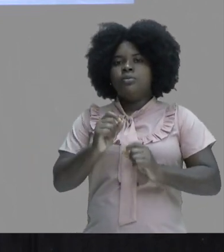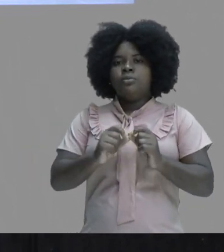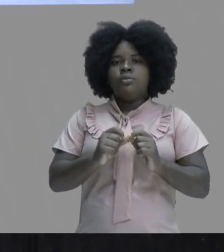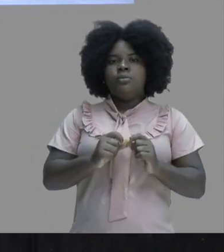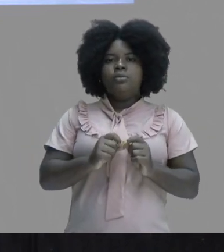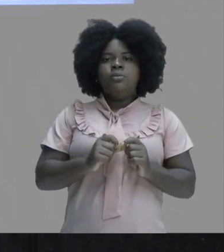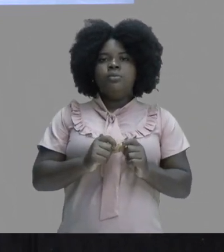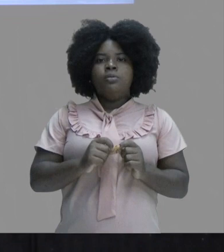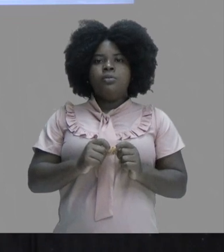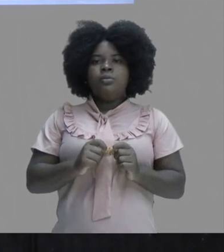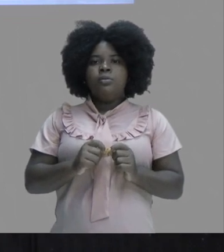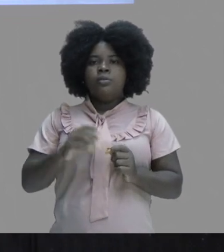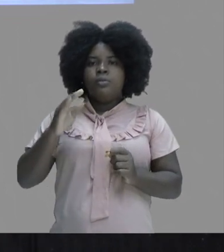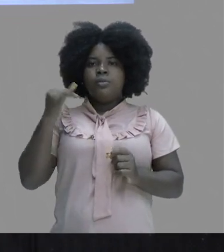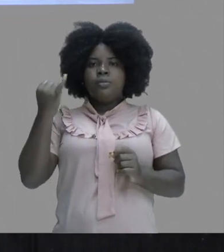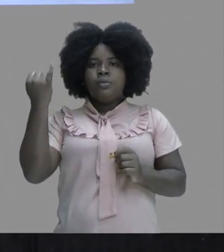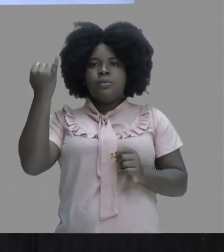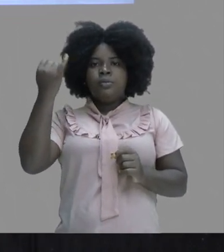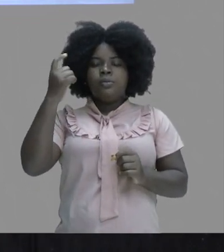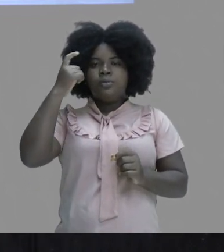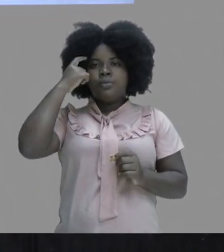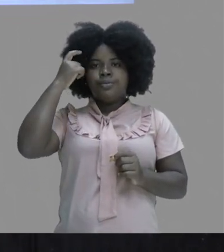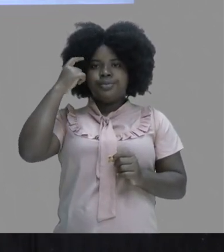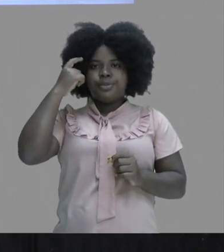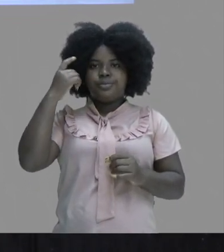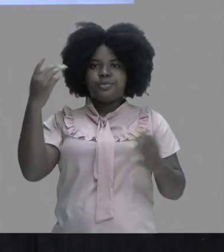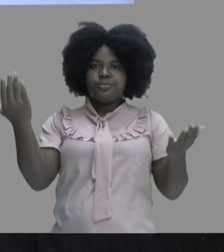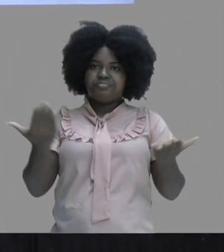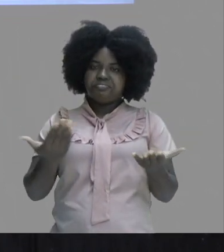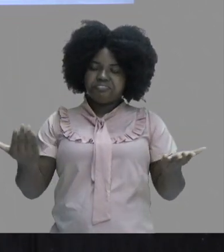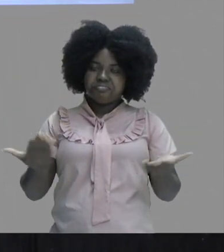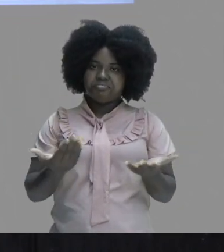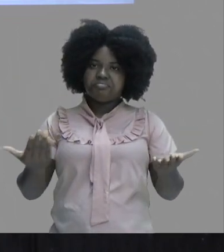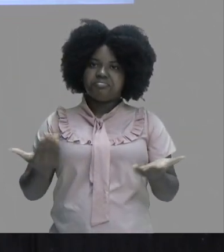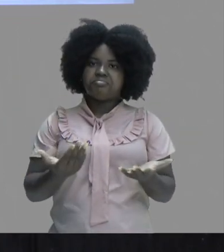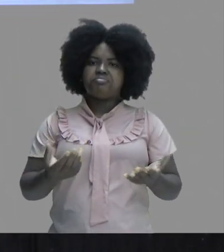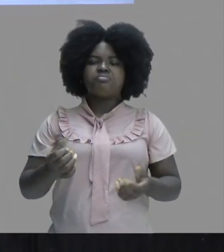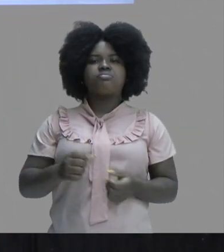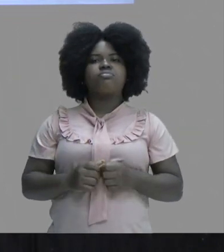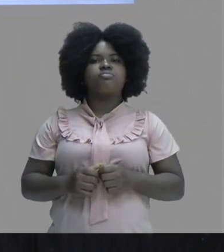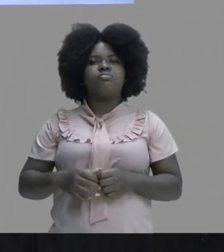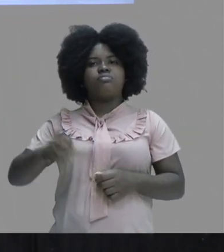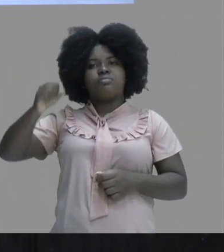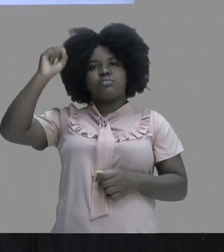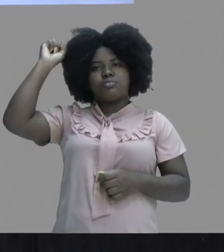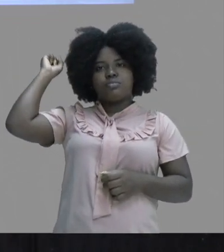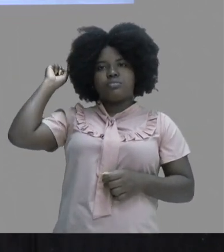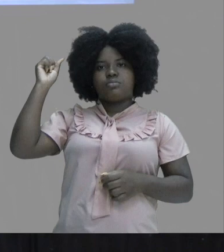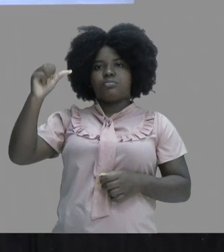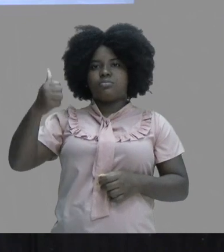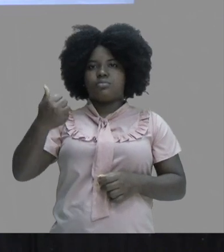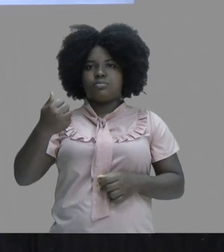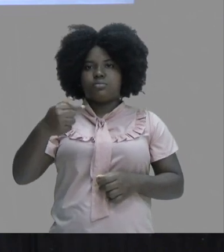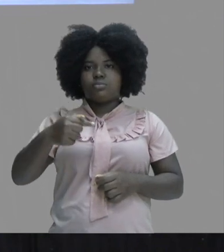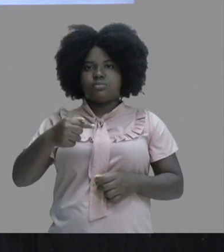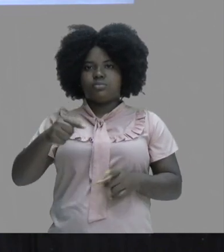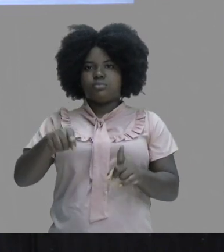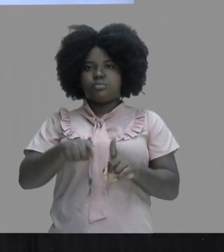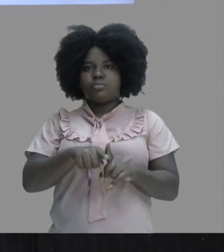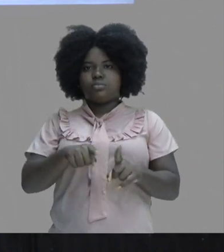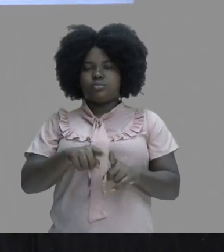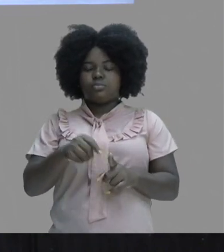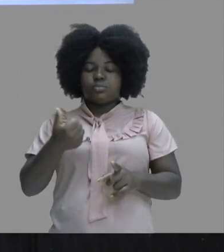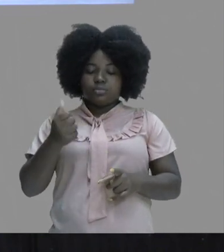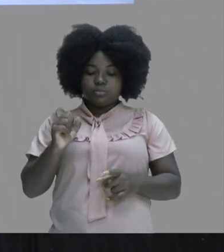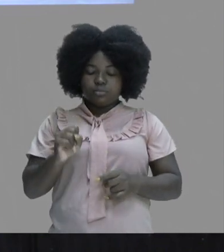fundamentaram, basearam o pensamento moderno. O pensamento ali do século XVII, do século XVIII, e que foram amadurecidos